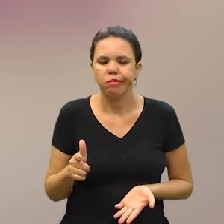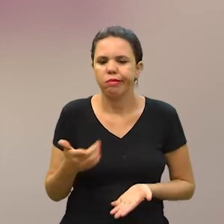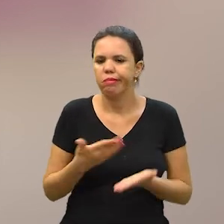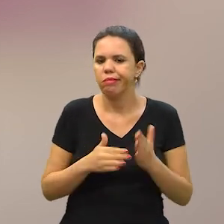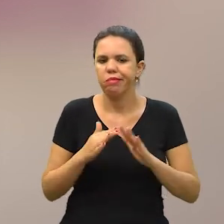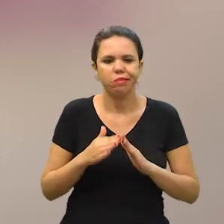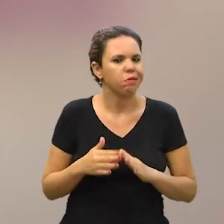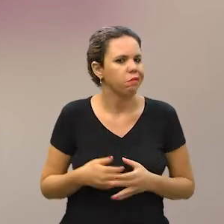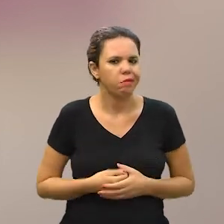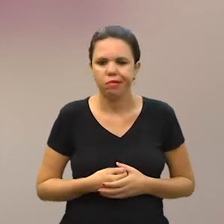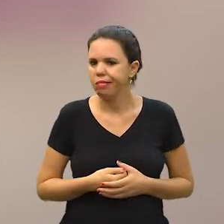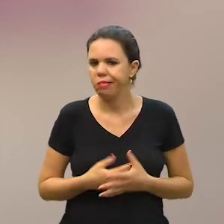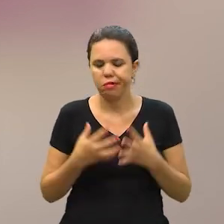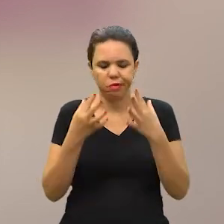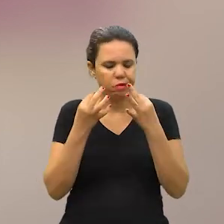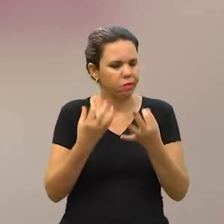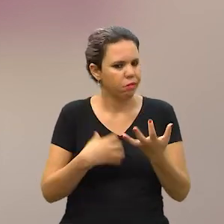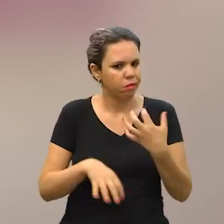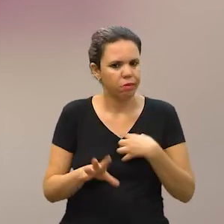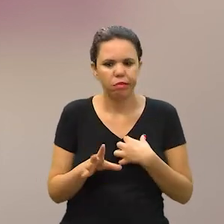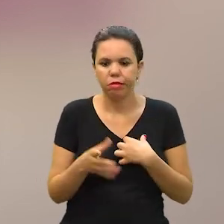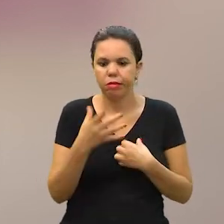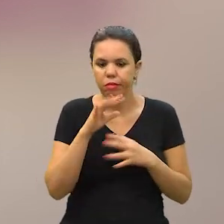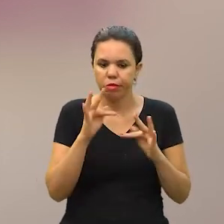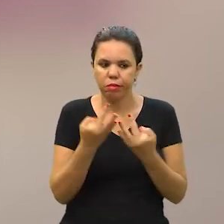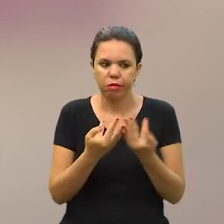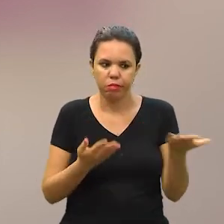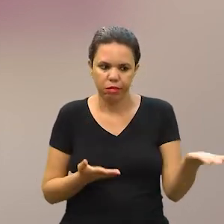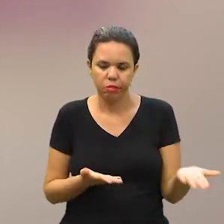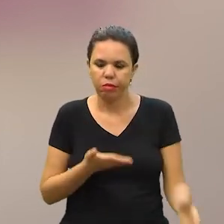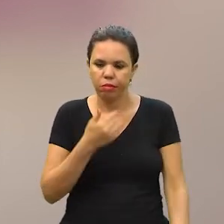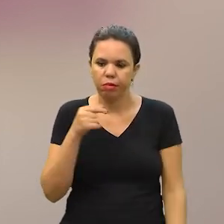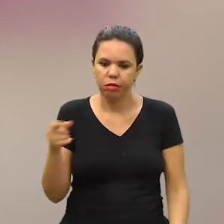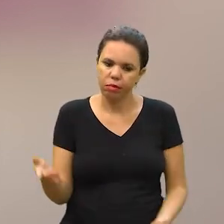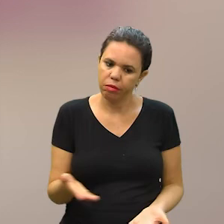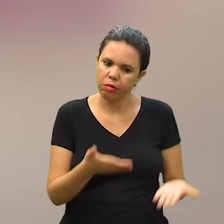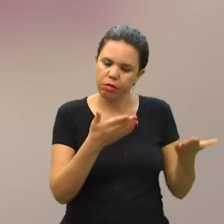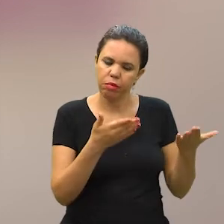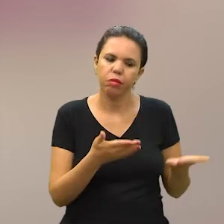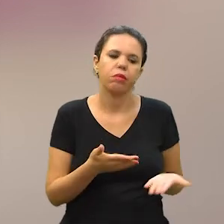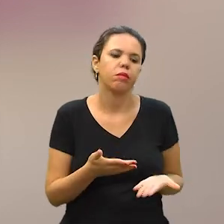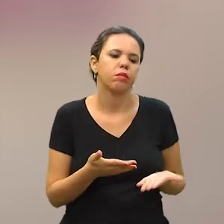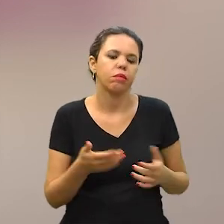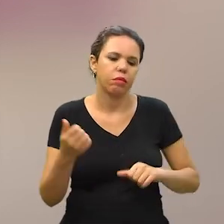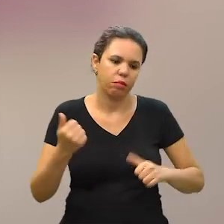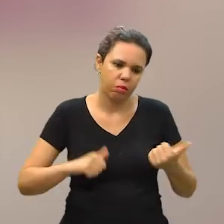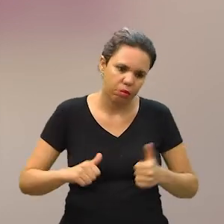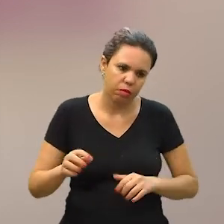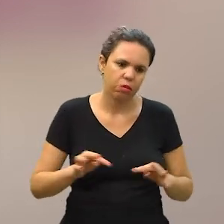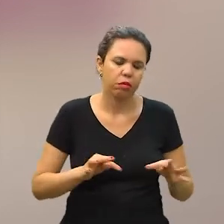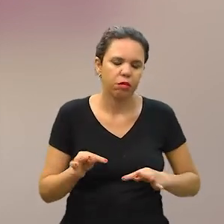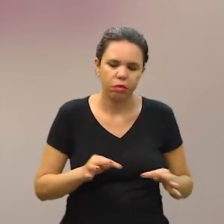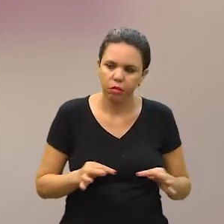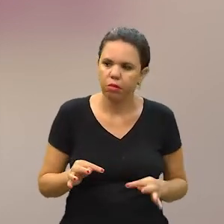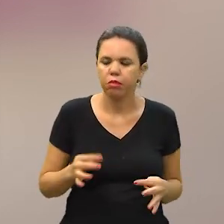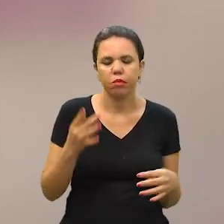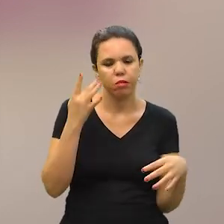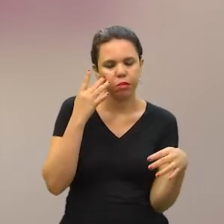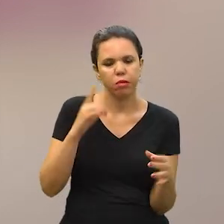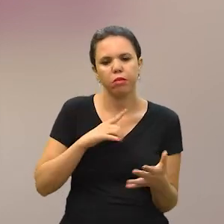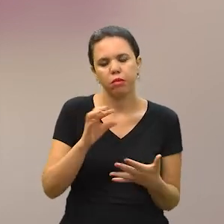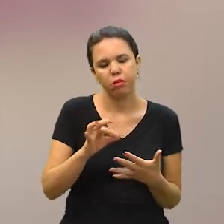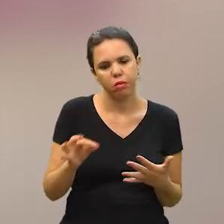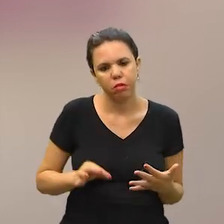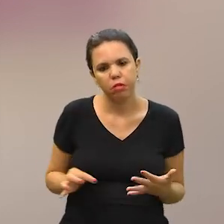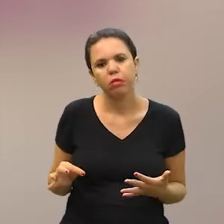A escola não olha para aquela criança e fala, olha pai, será que não vale a pena você levar o fulano para uma avaliação? Eu acho que ele está